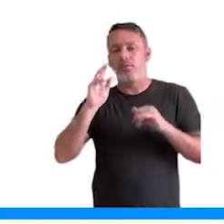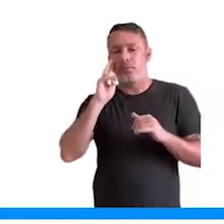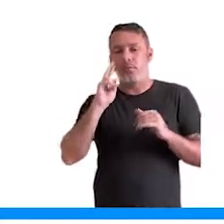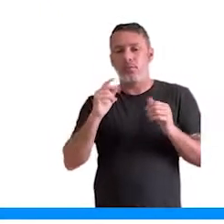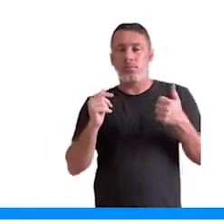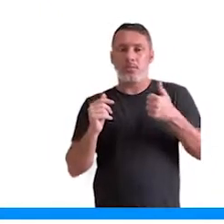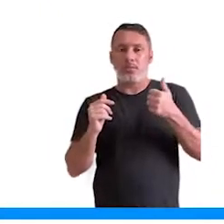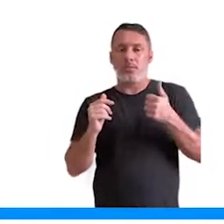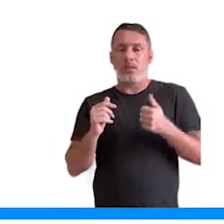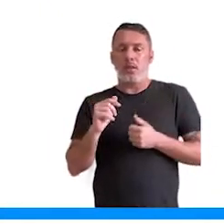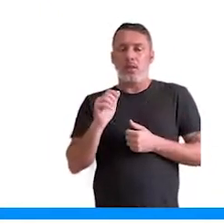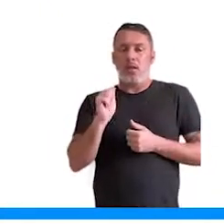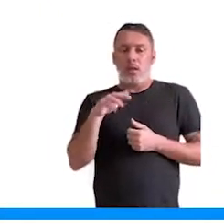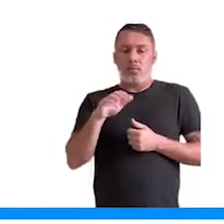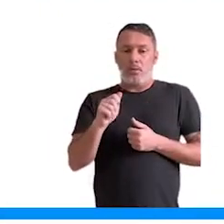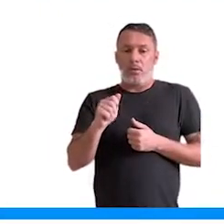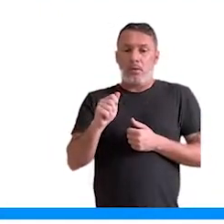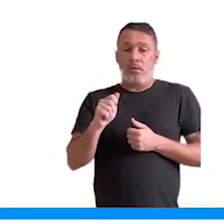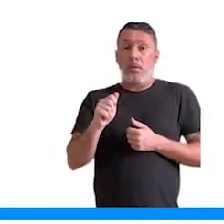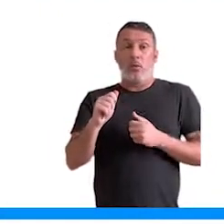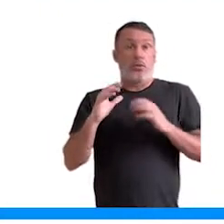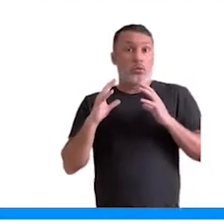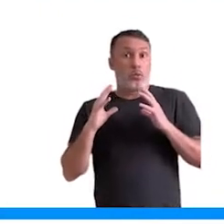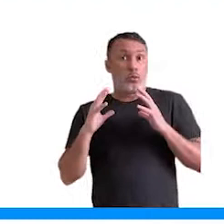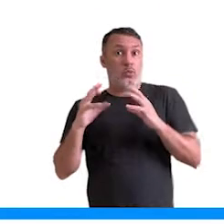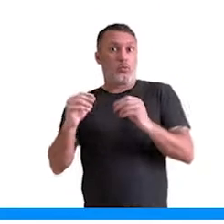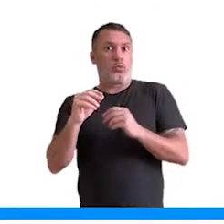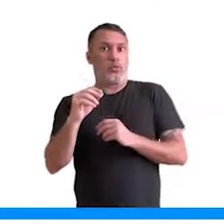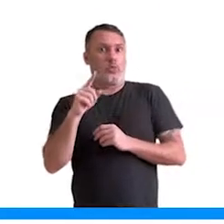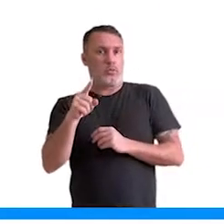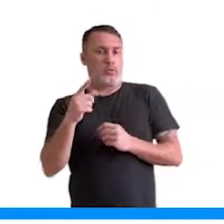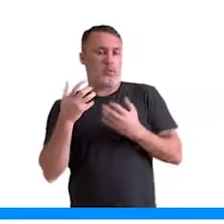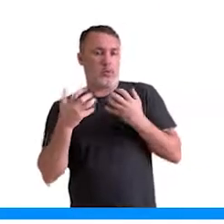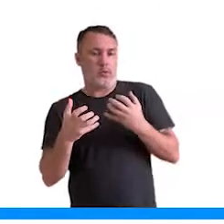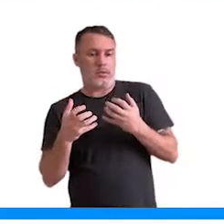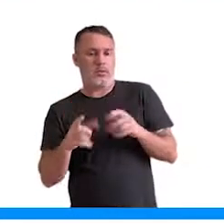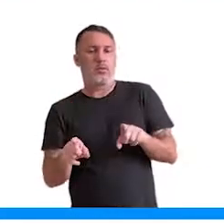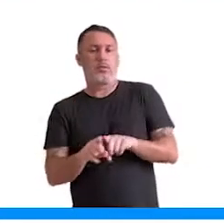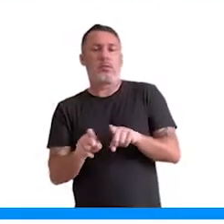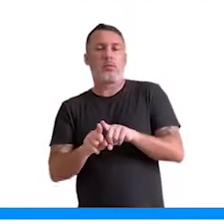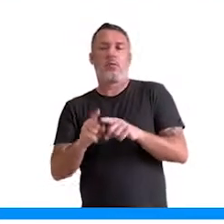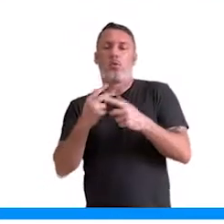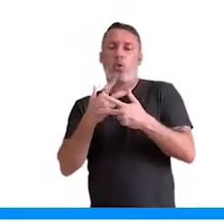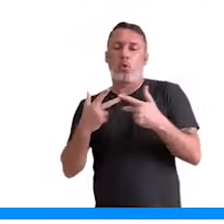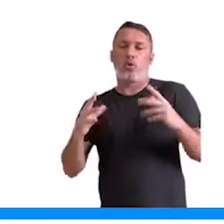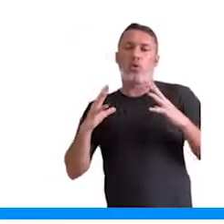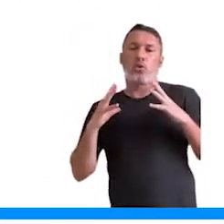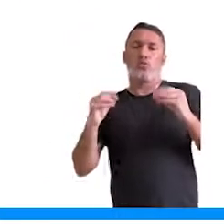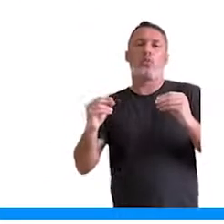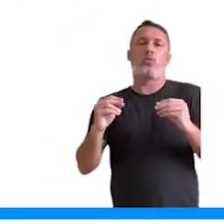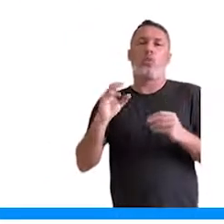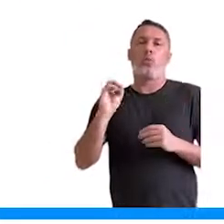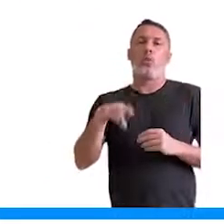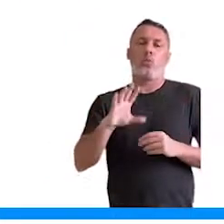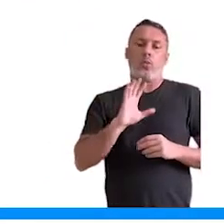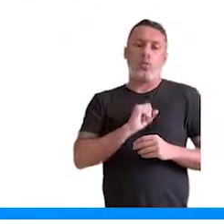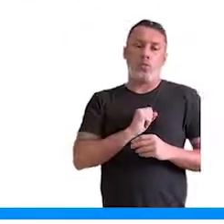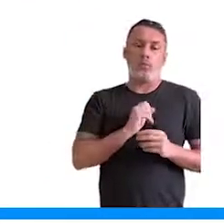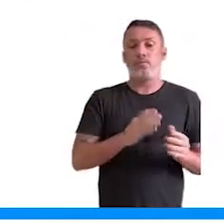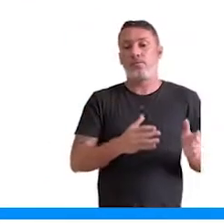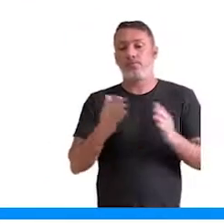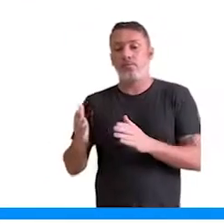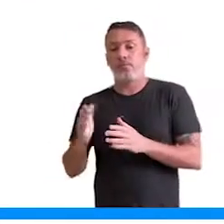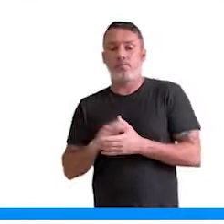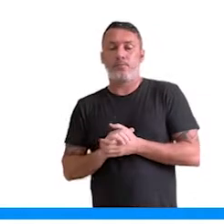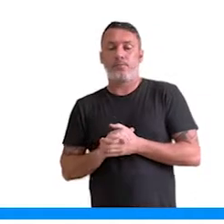hagas. Haz todas as coisas com amor. Então, ama tudo o que você fizer e faça todas as coisas com amor.